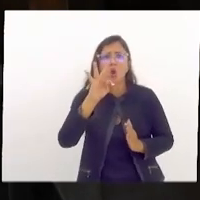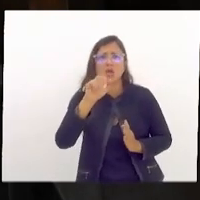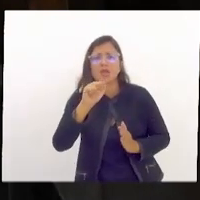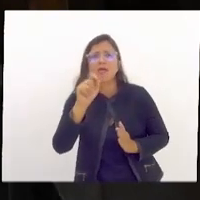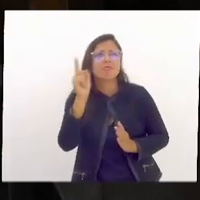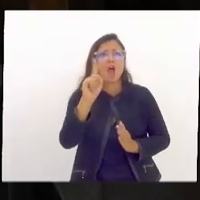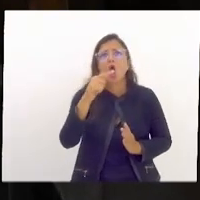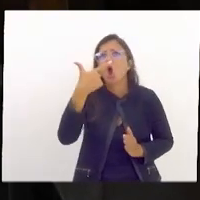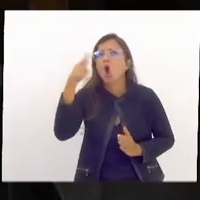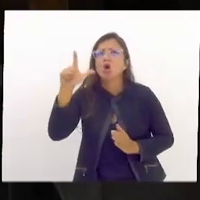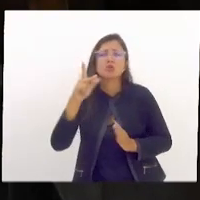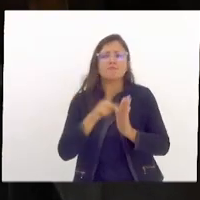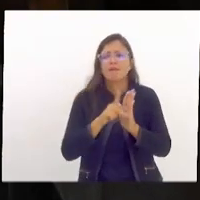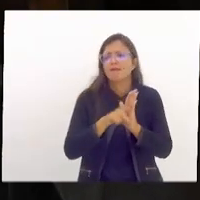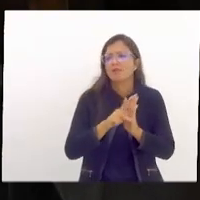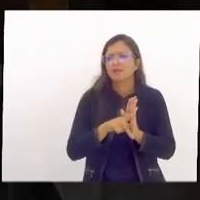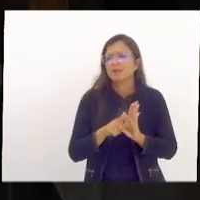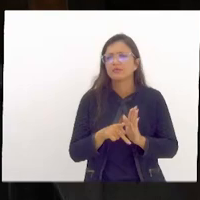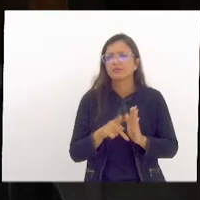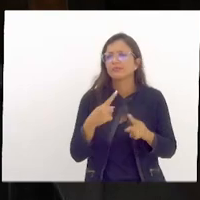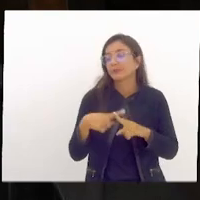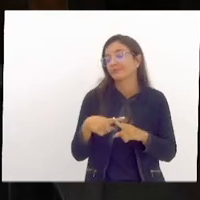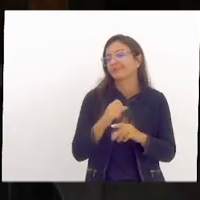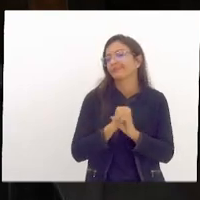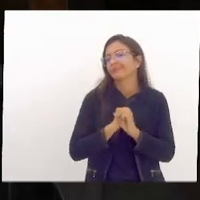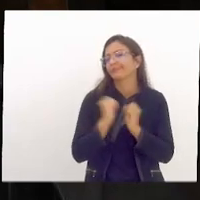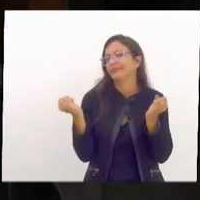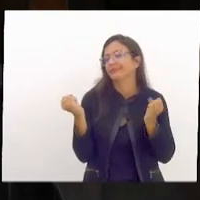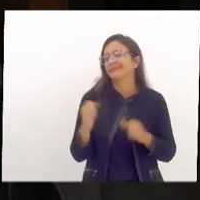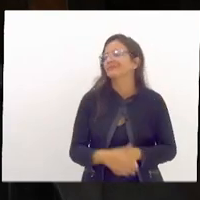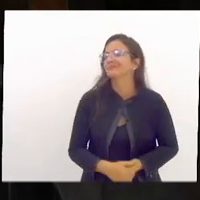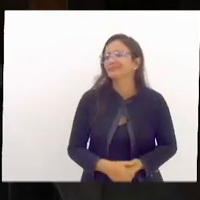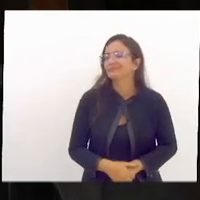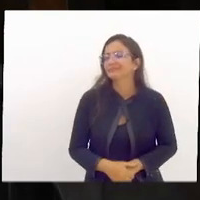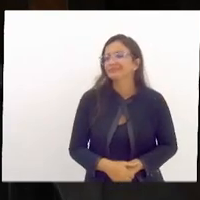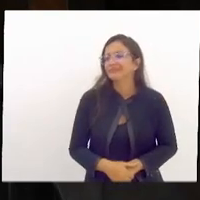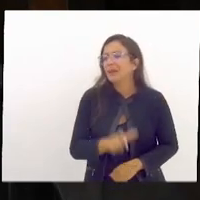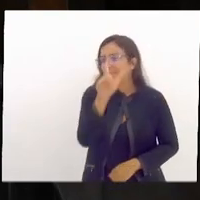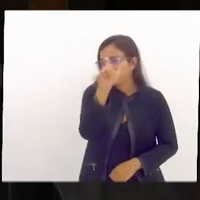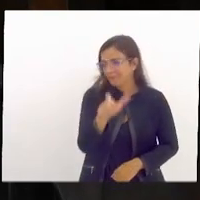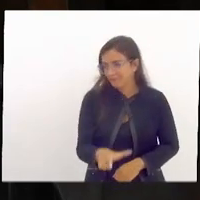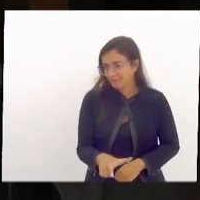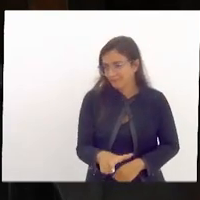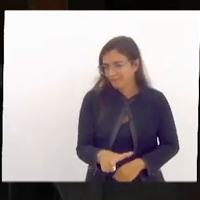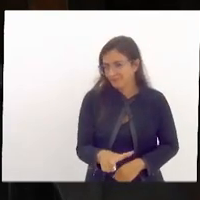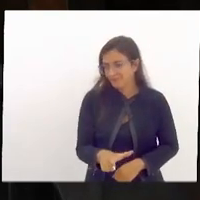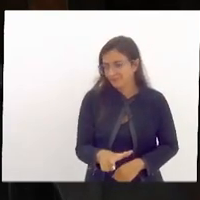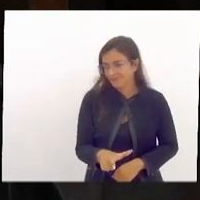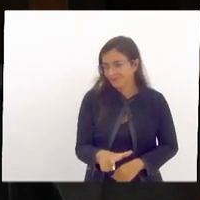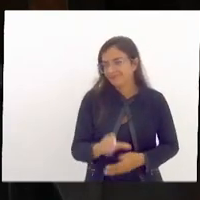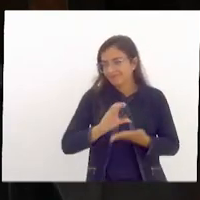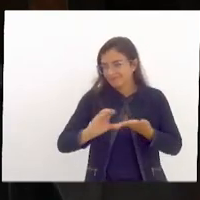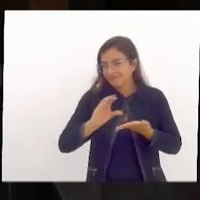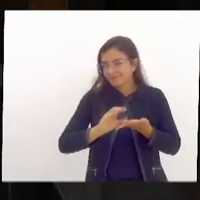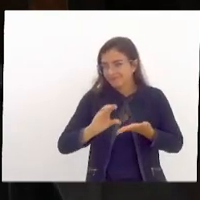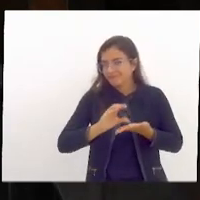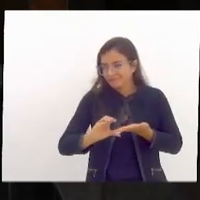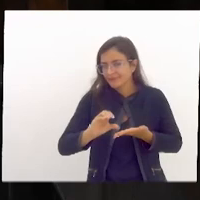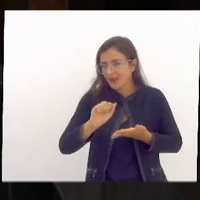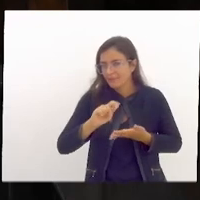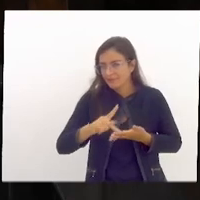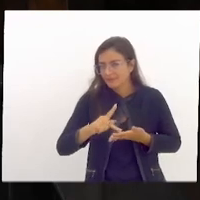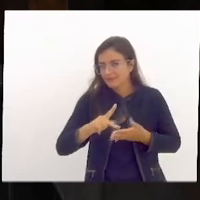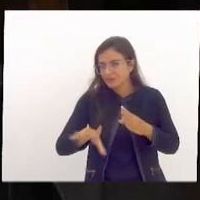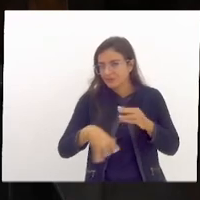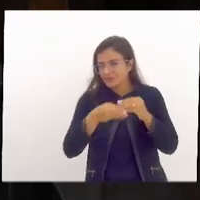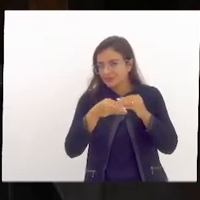outro projeto, porque é impossível alguém contribuir para uma previdência suplementar